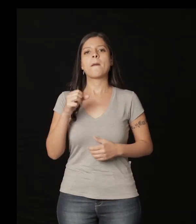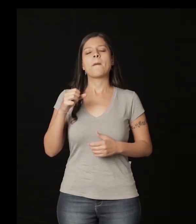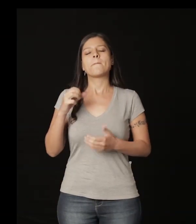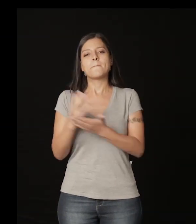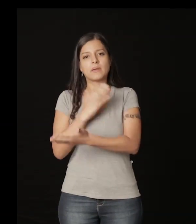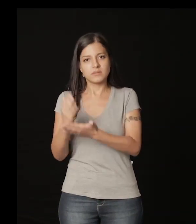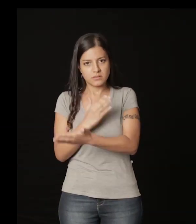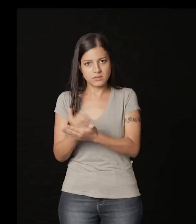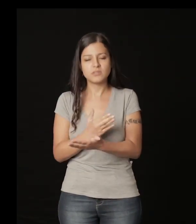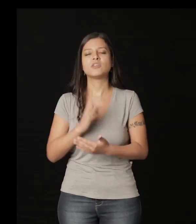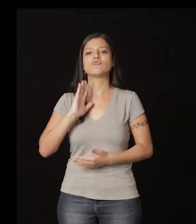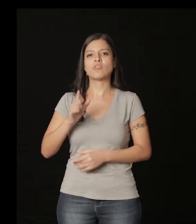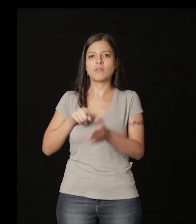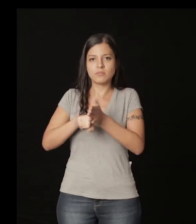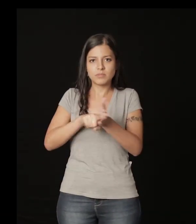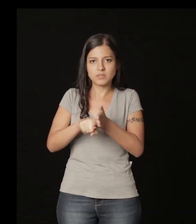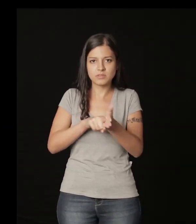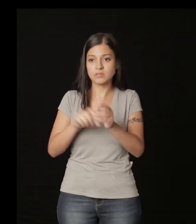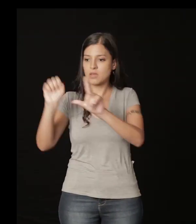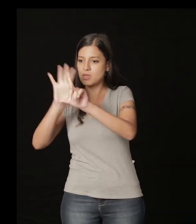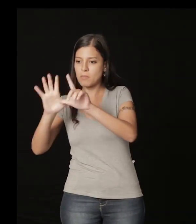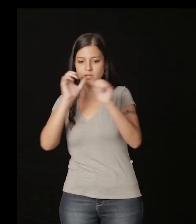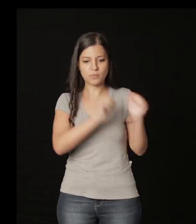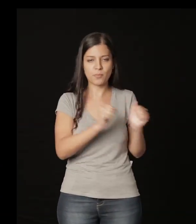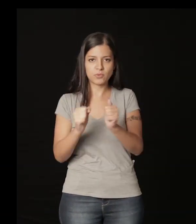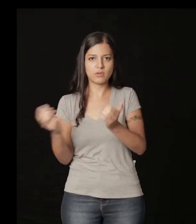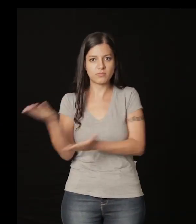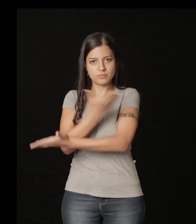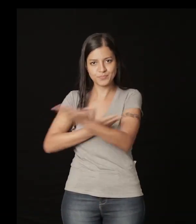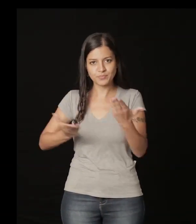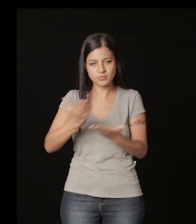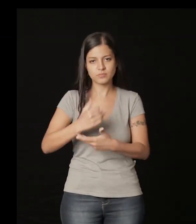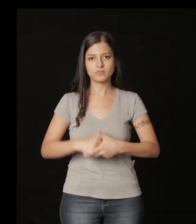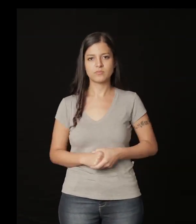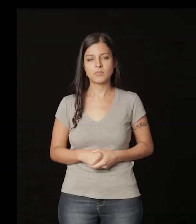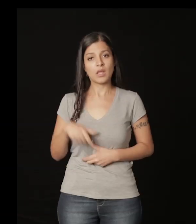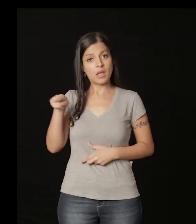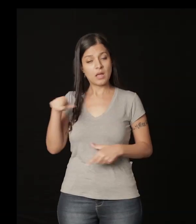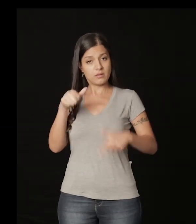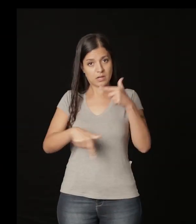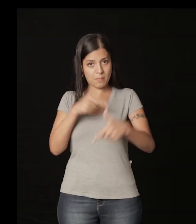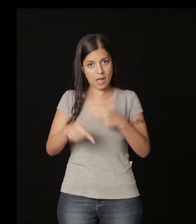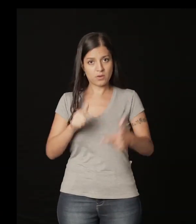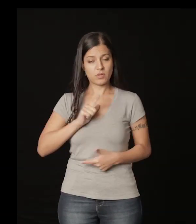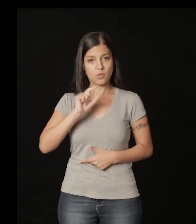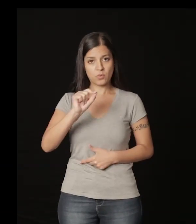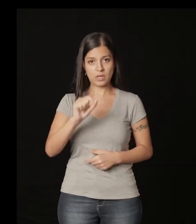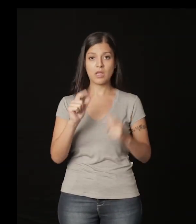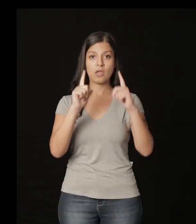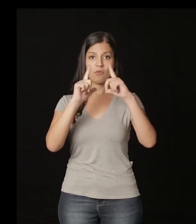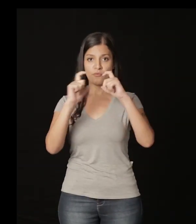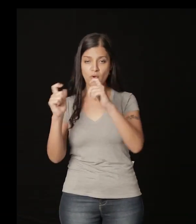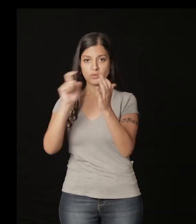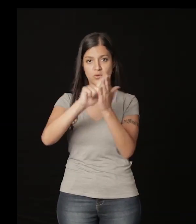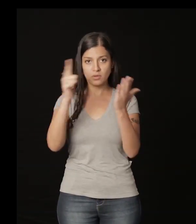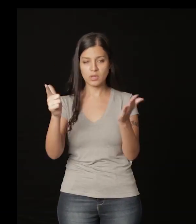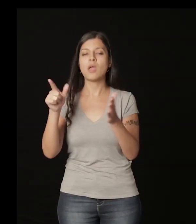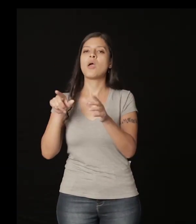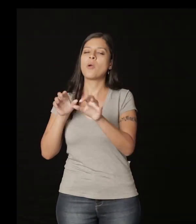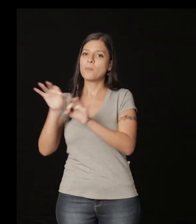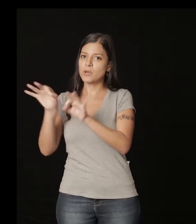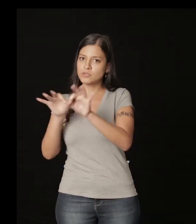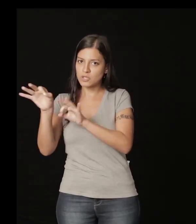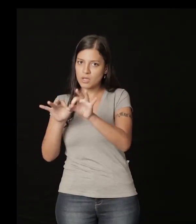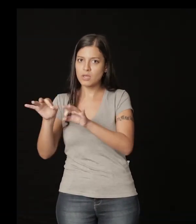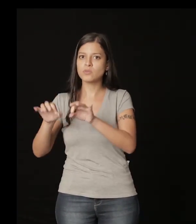de 2 décadas investigam as complexas relações entre imagem e poder. O seu corpo de trabalho aborda questões desde o